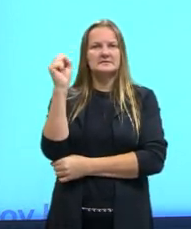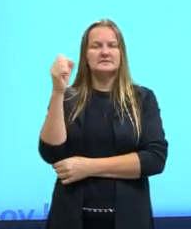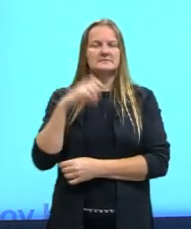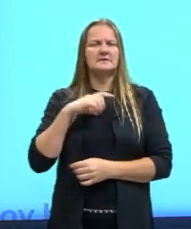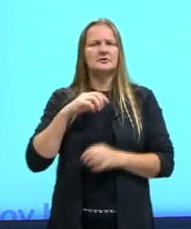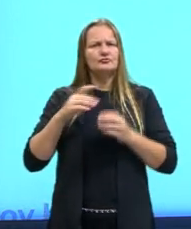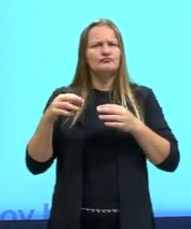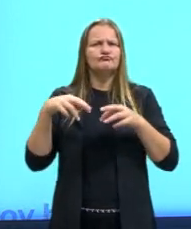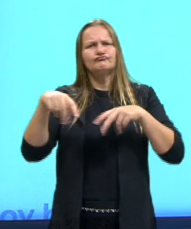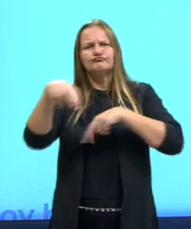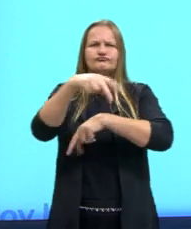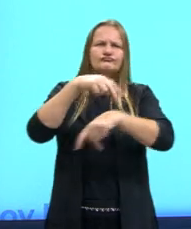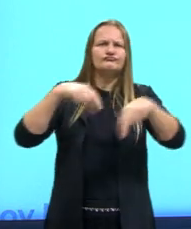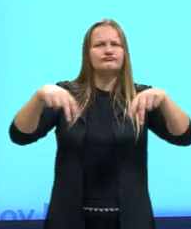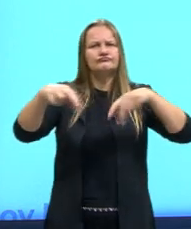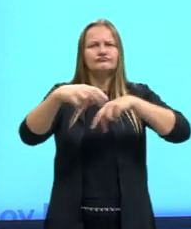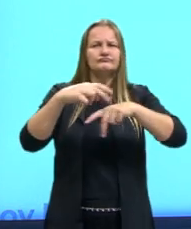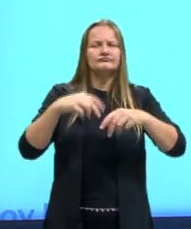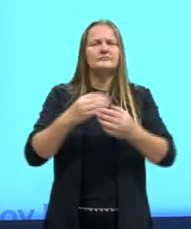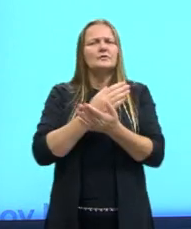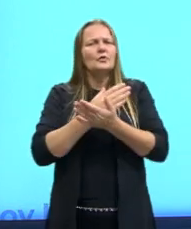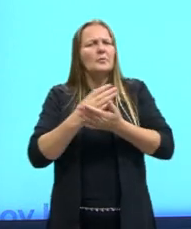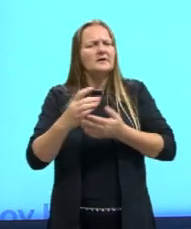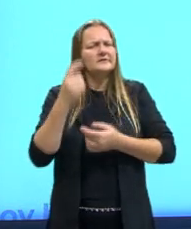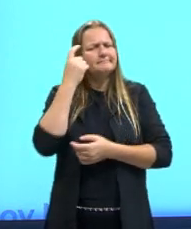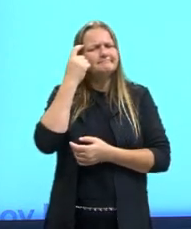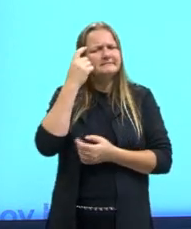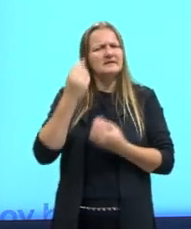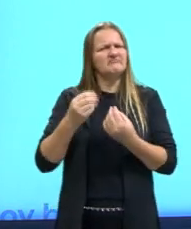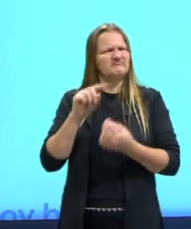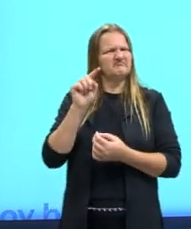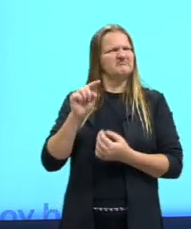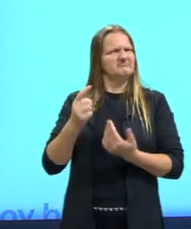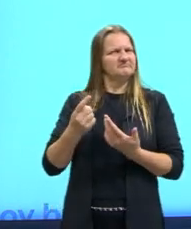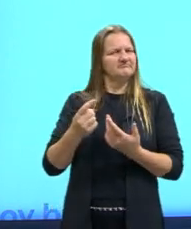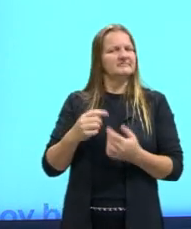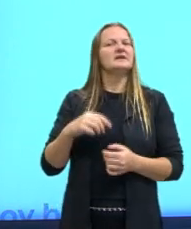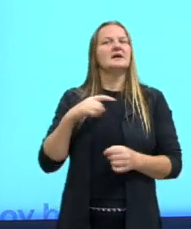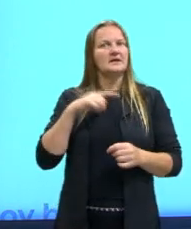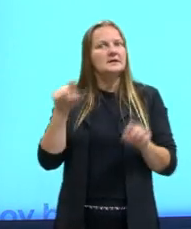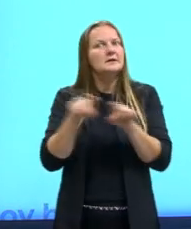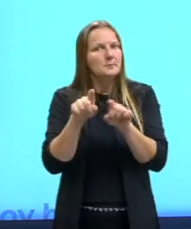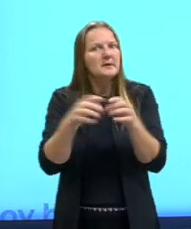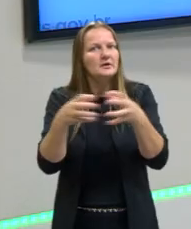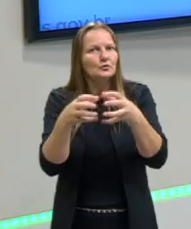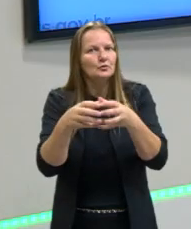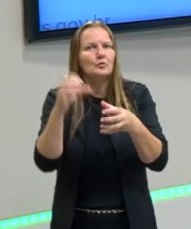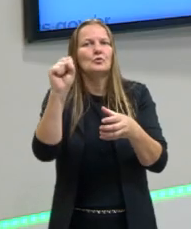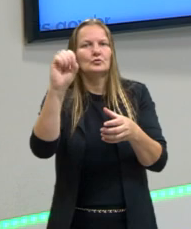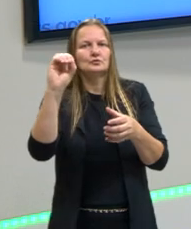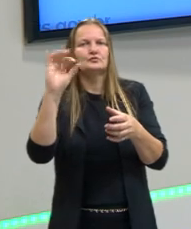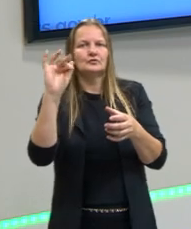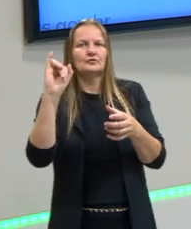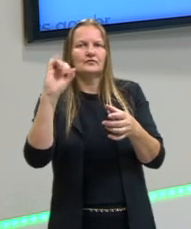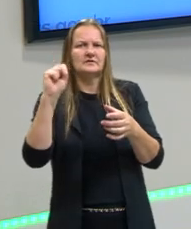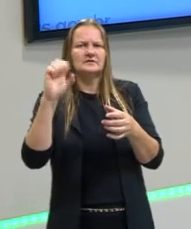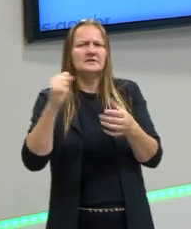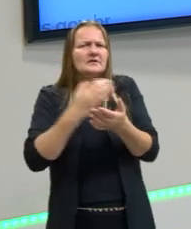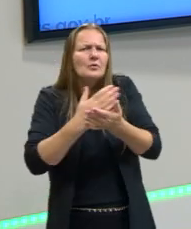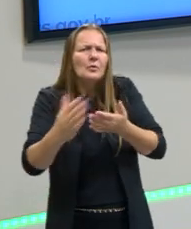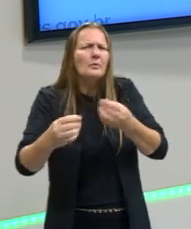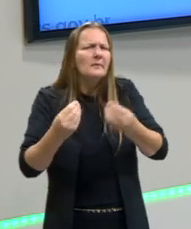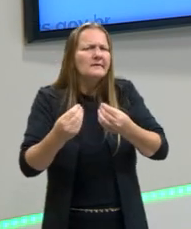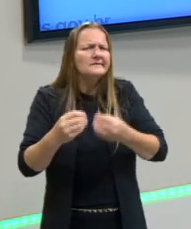já é um dos camaradas que começa a questionar um pouco ele era um surfista mas eu trago ele porque ele é um dos camaradas que